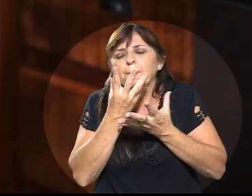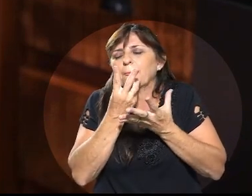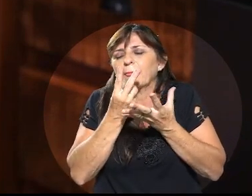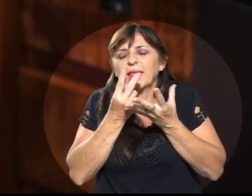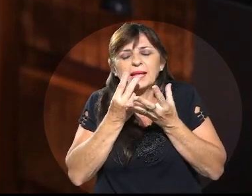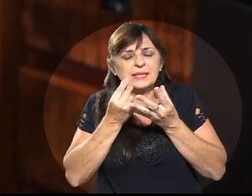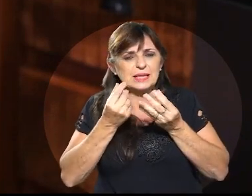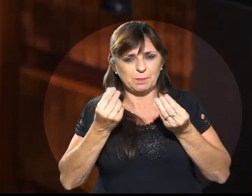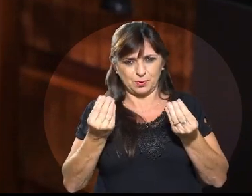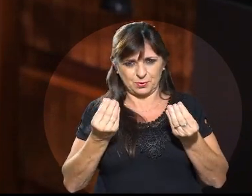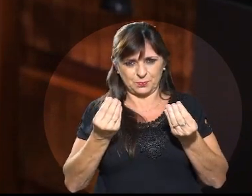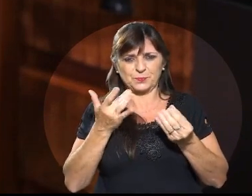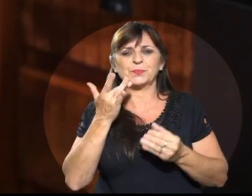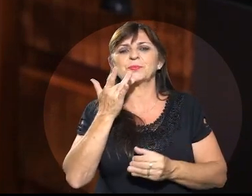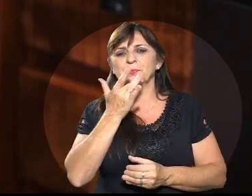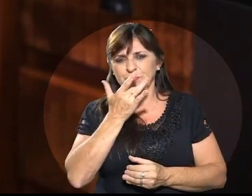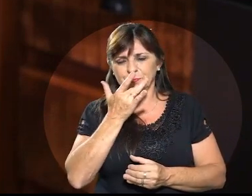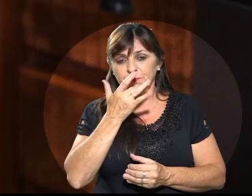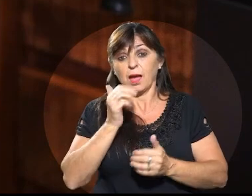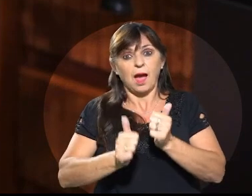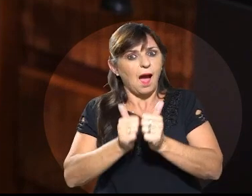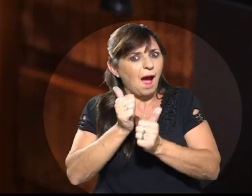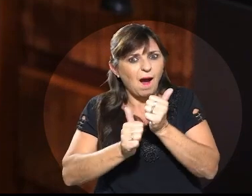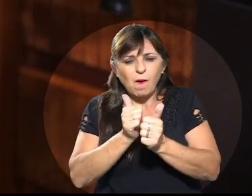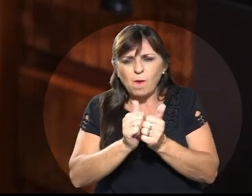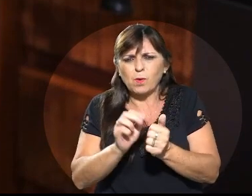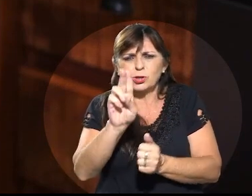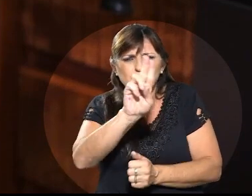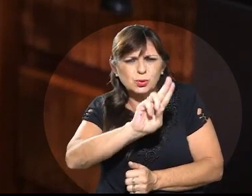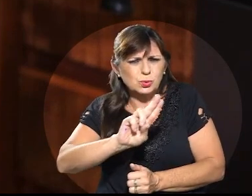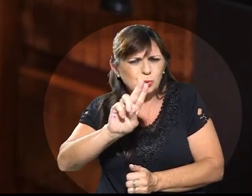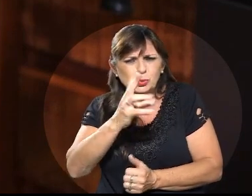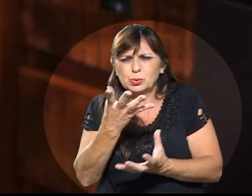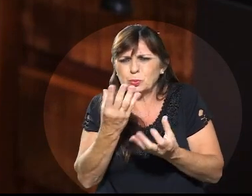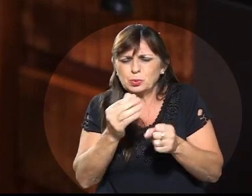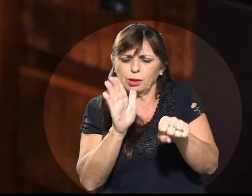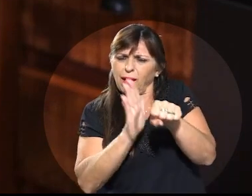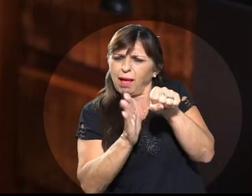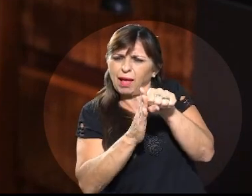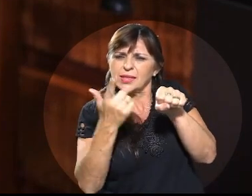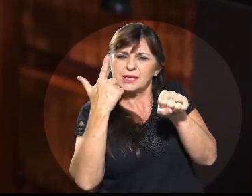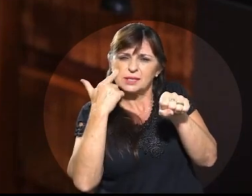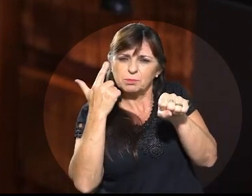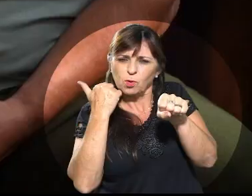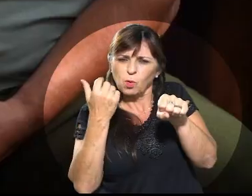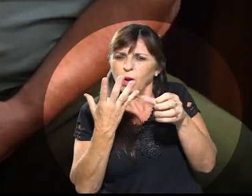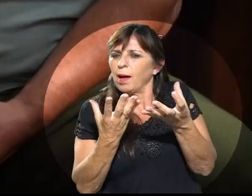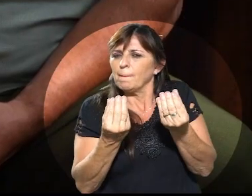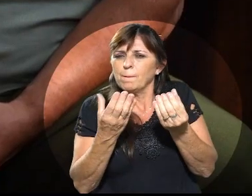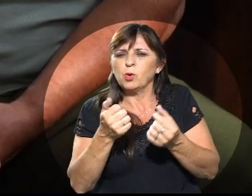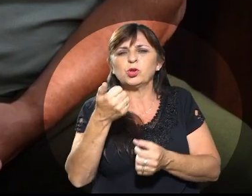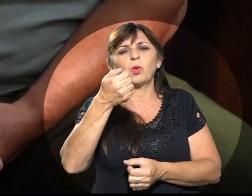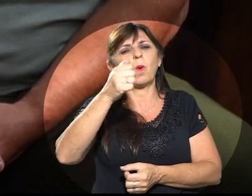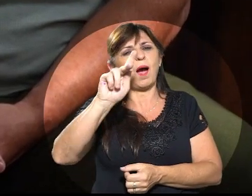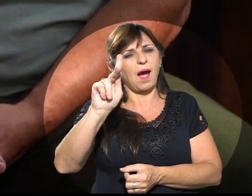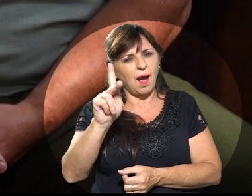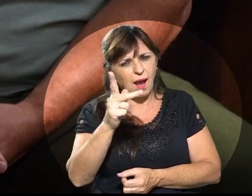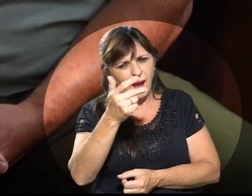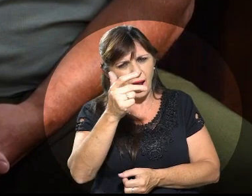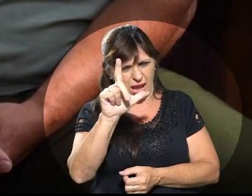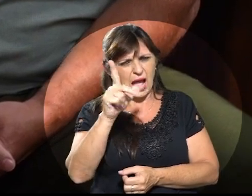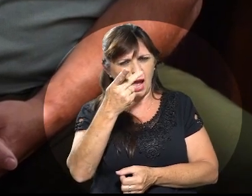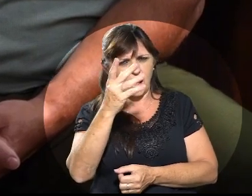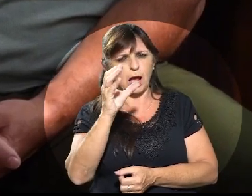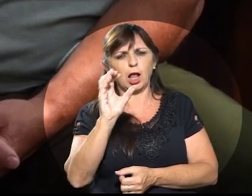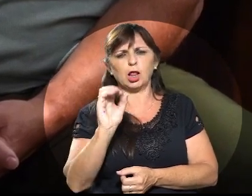arroz, muita cebola, muito alho, tá? Existe um grãozinho que eles